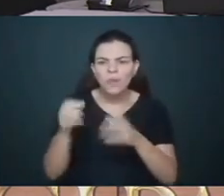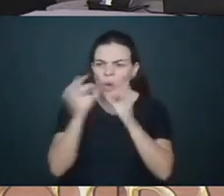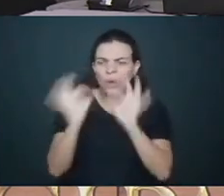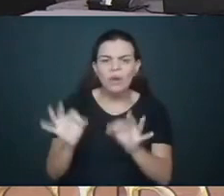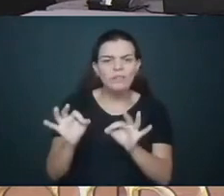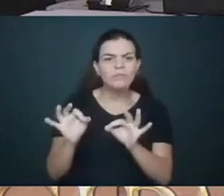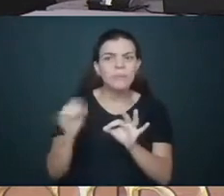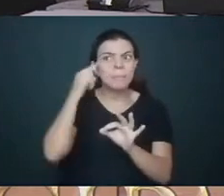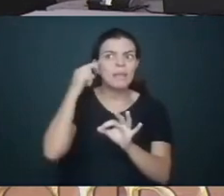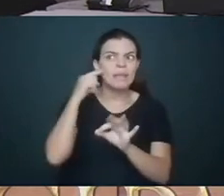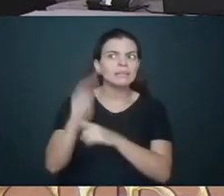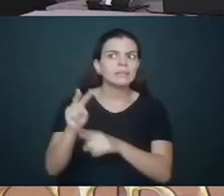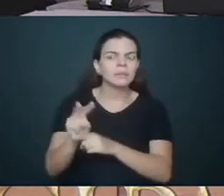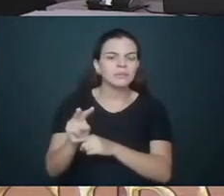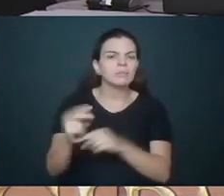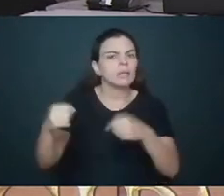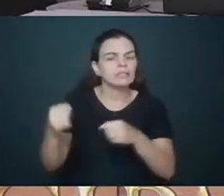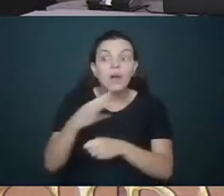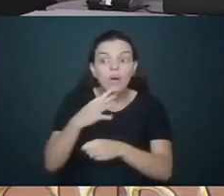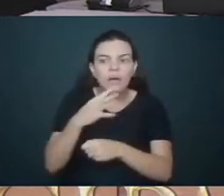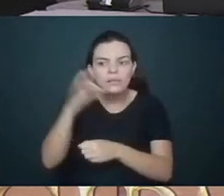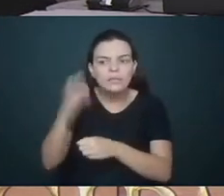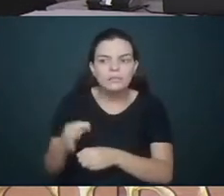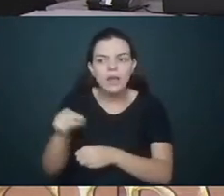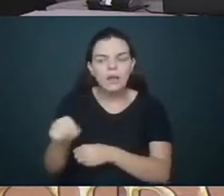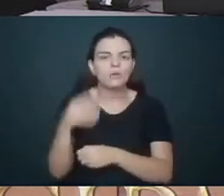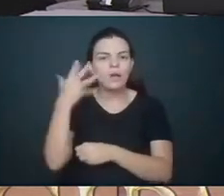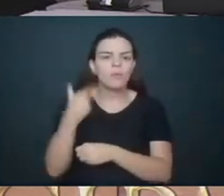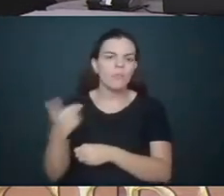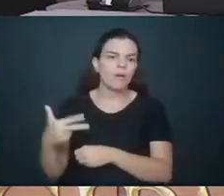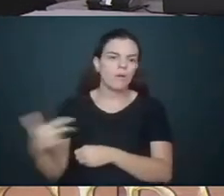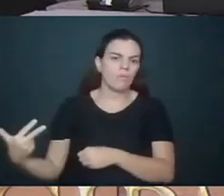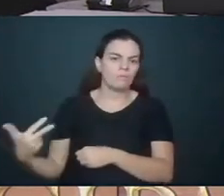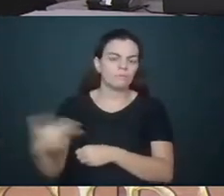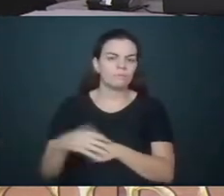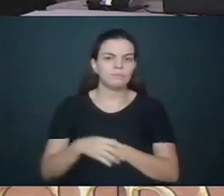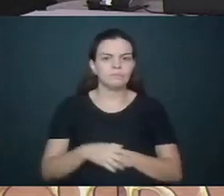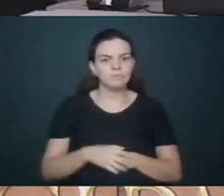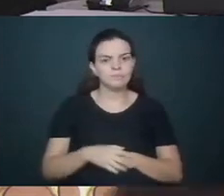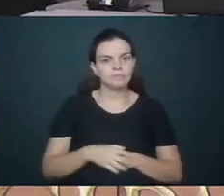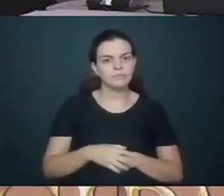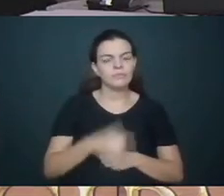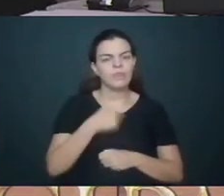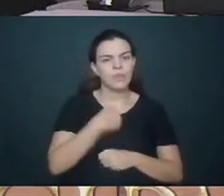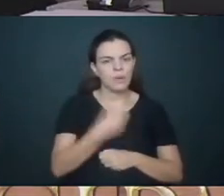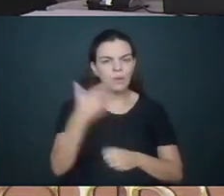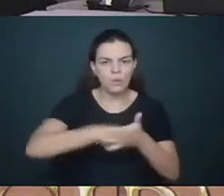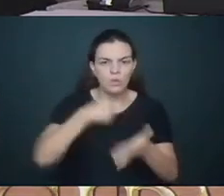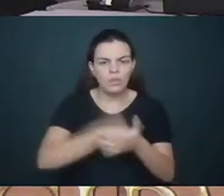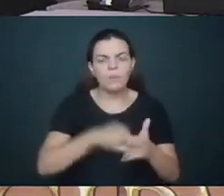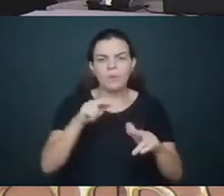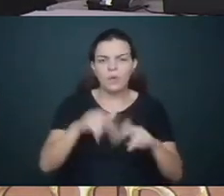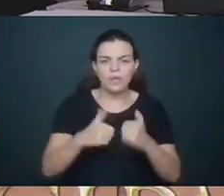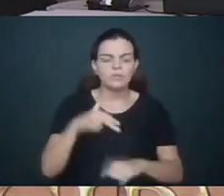animal. Muito bem, vamos lá. É assim que eu vou lutar, me prontifico, o presidente